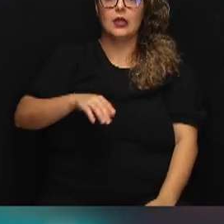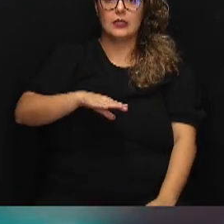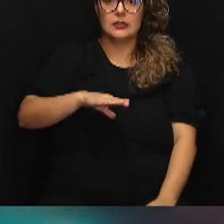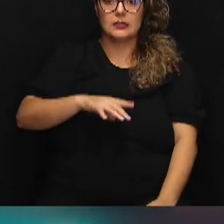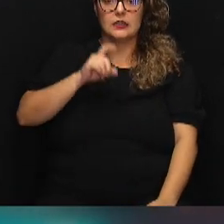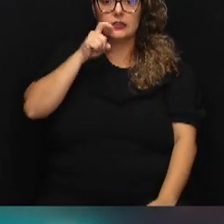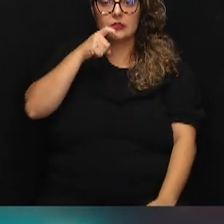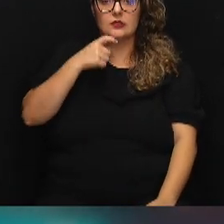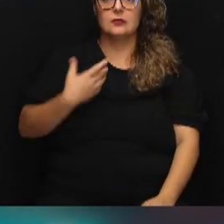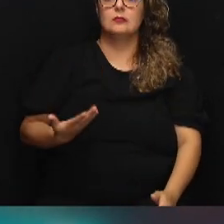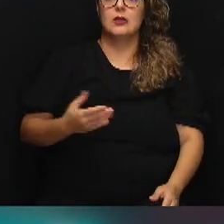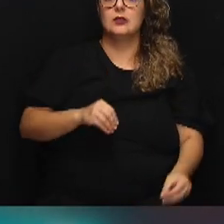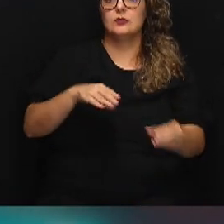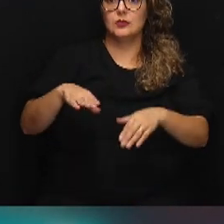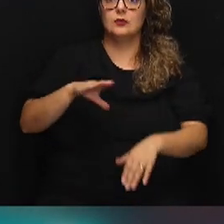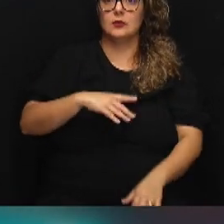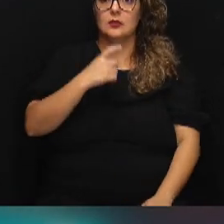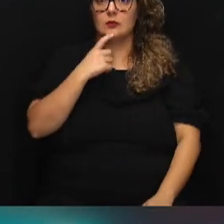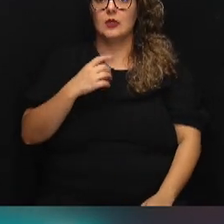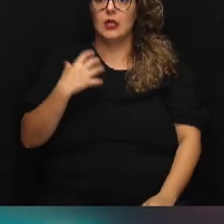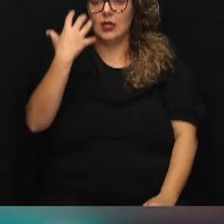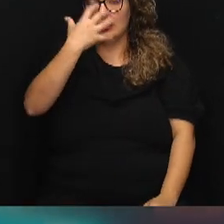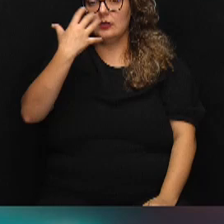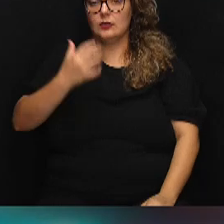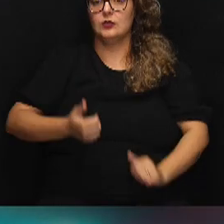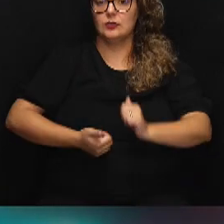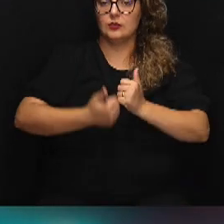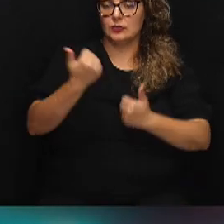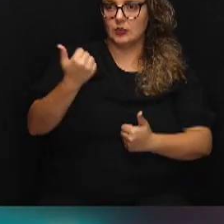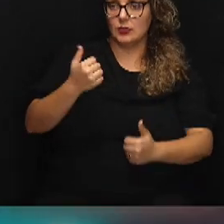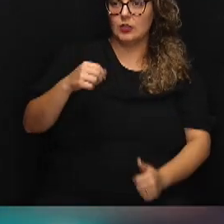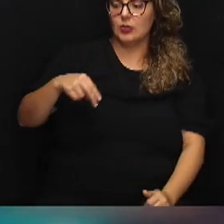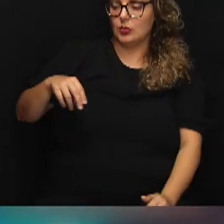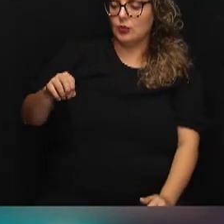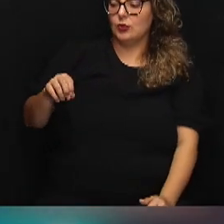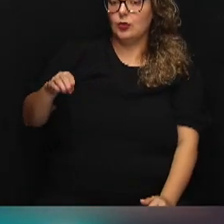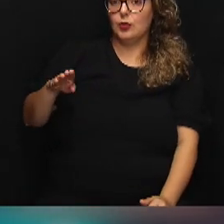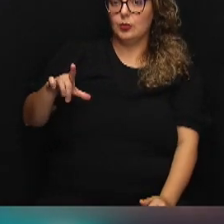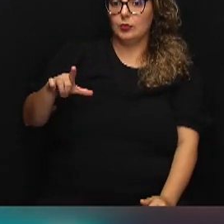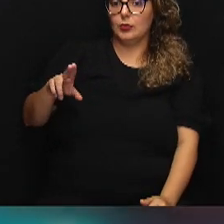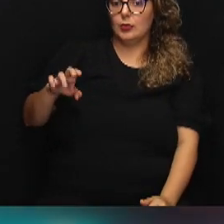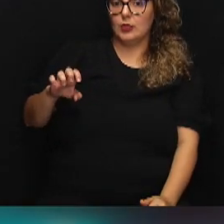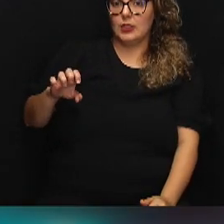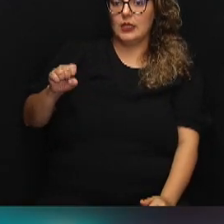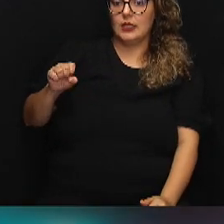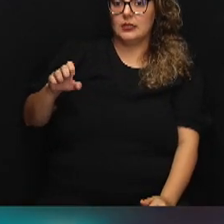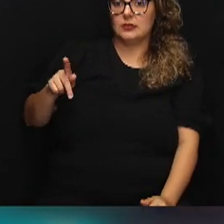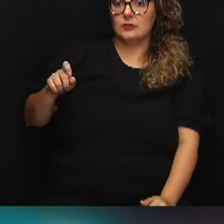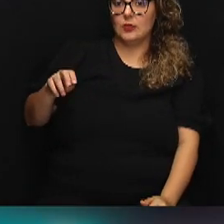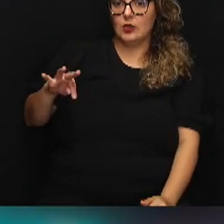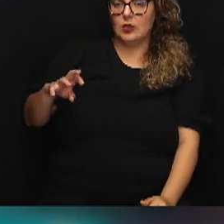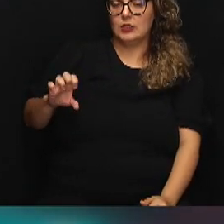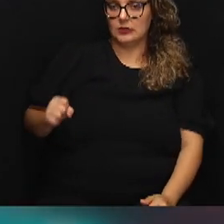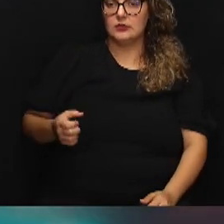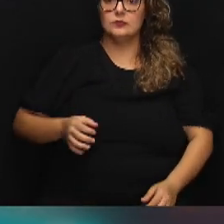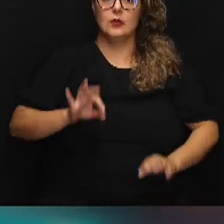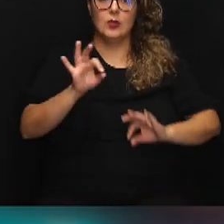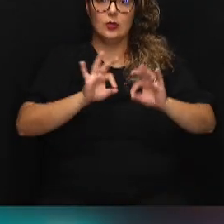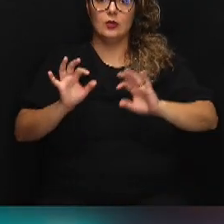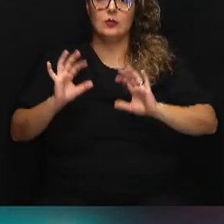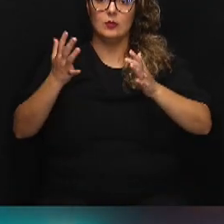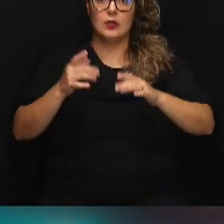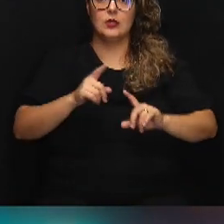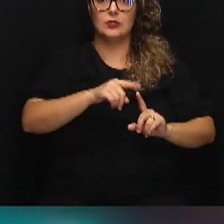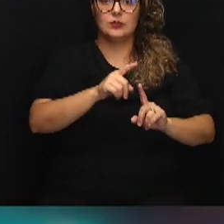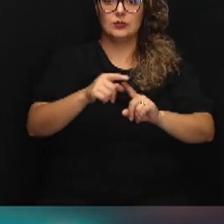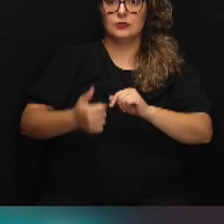Campinas. Amante do esporte, o empresário fundou a Noblu Esportes, uma empresa que oferece serviços e organiza eventos em diversas